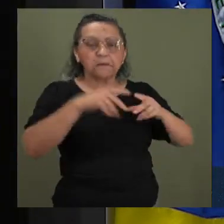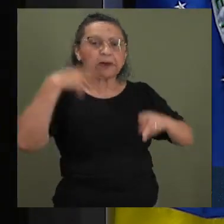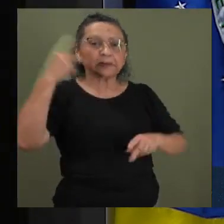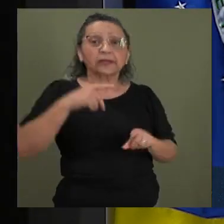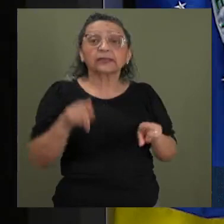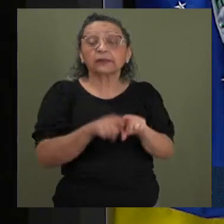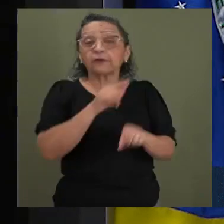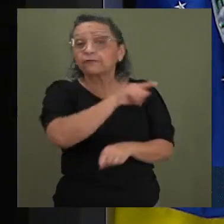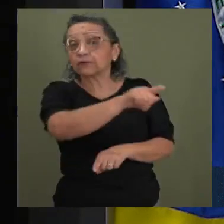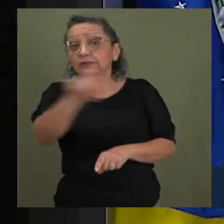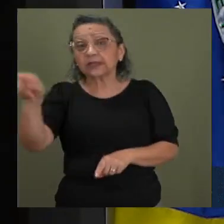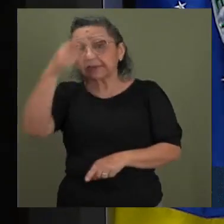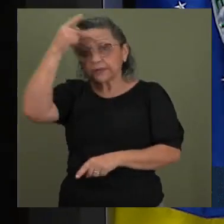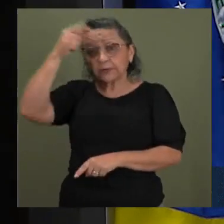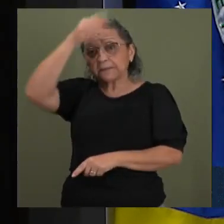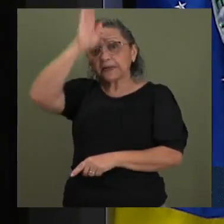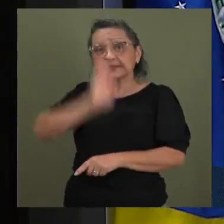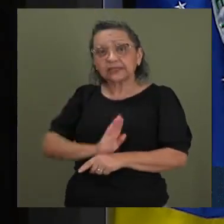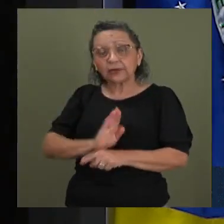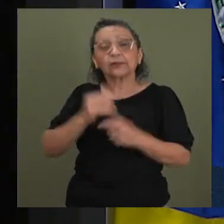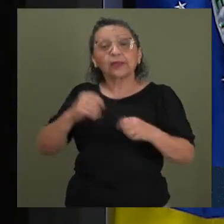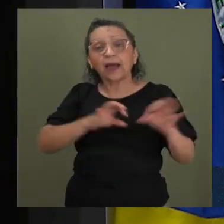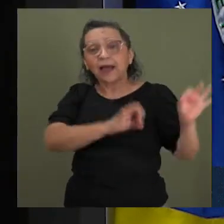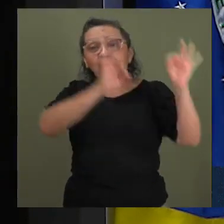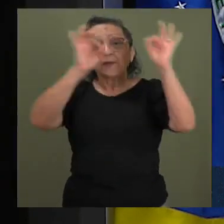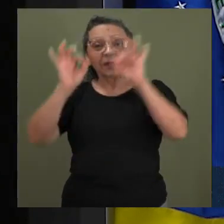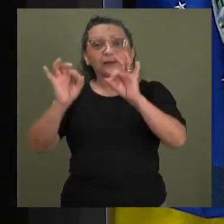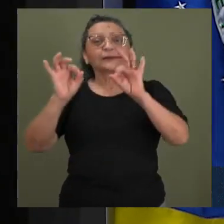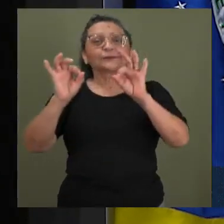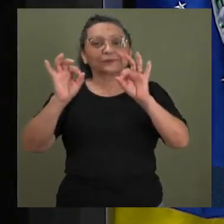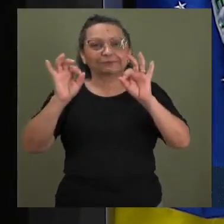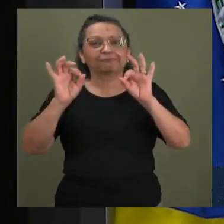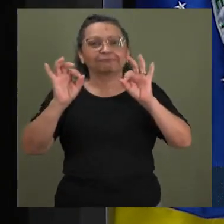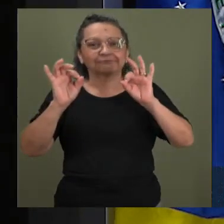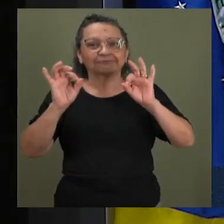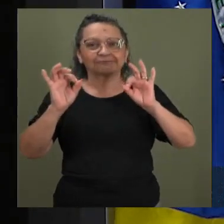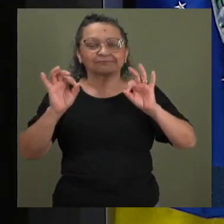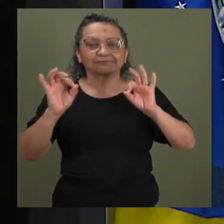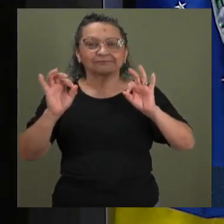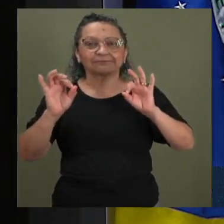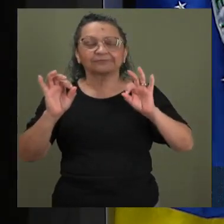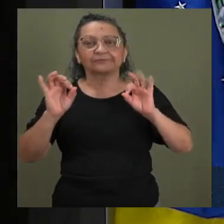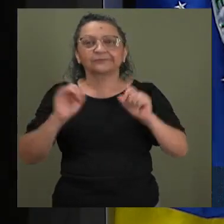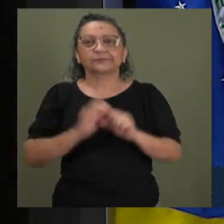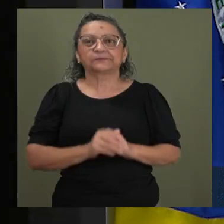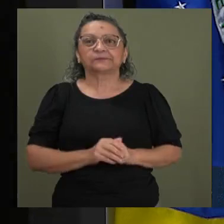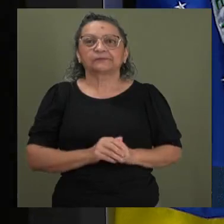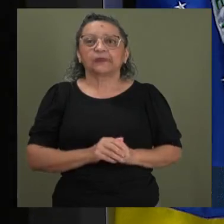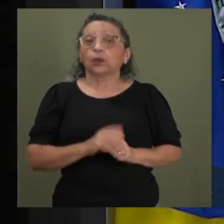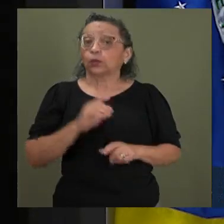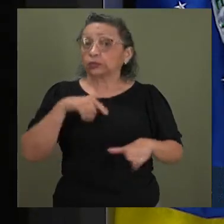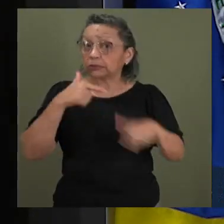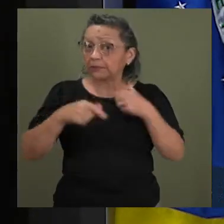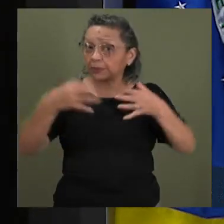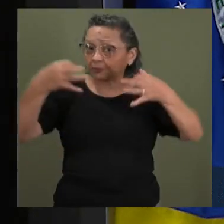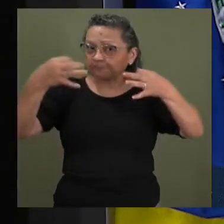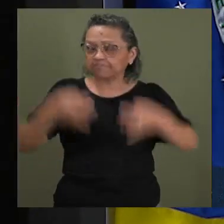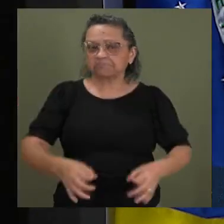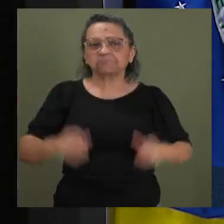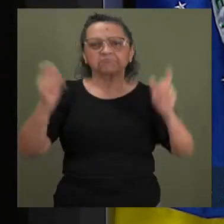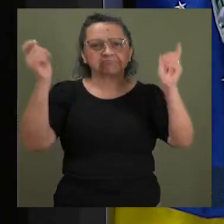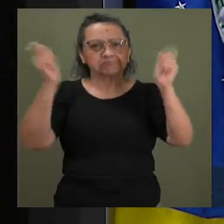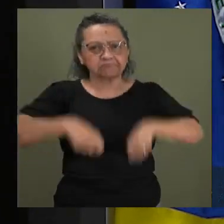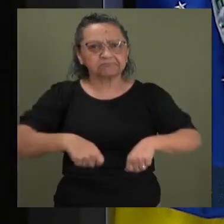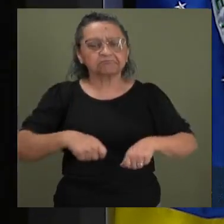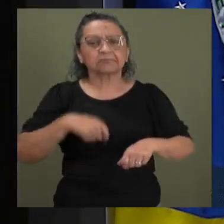você, brasileira, brasileiro, que está nos acompanhando aí a partir do trabalho muito honesto e